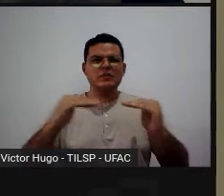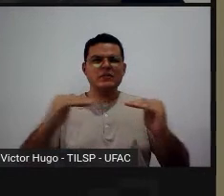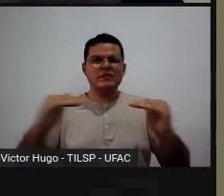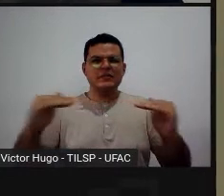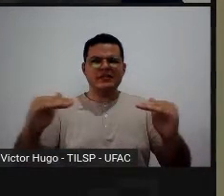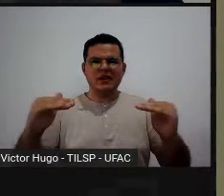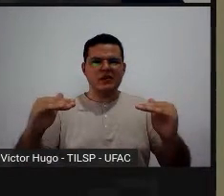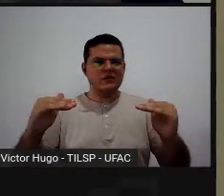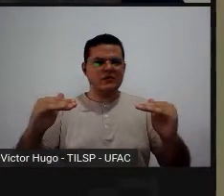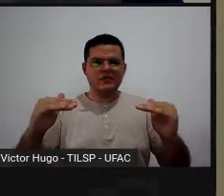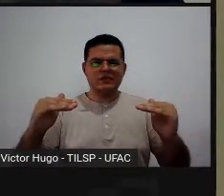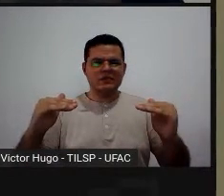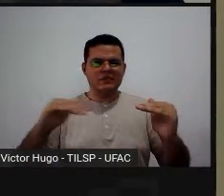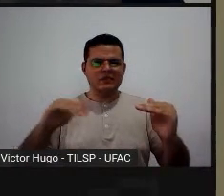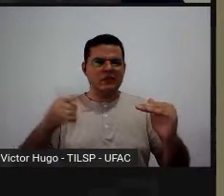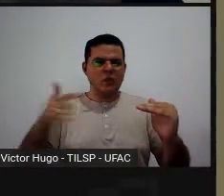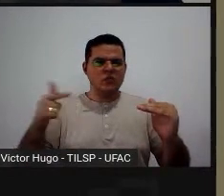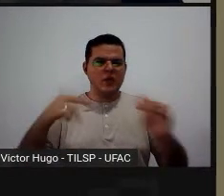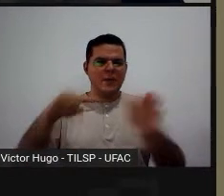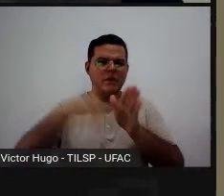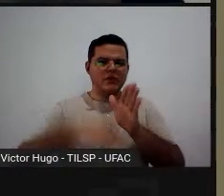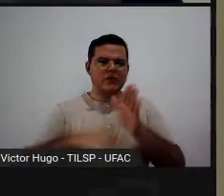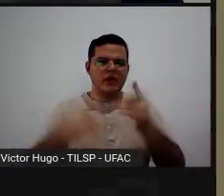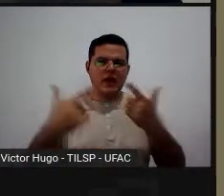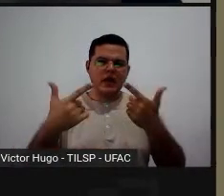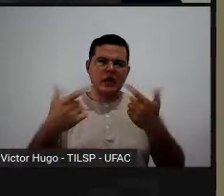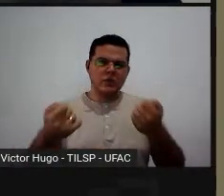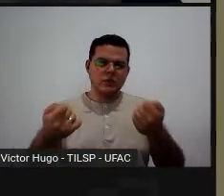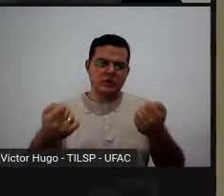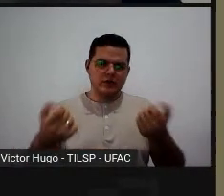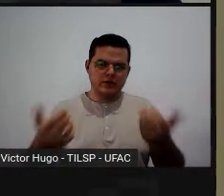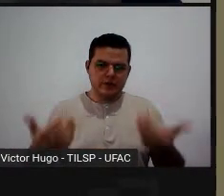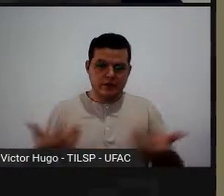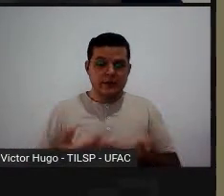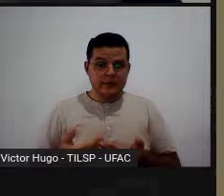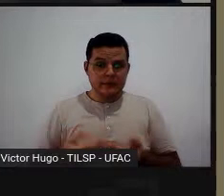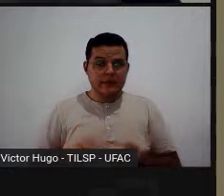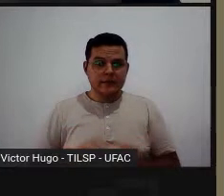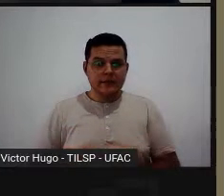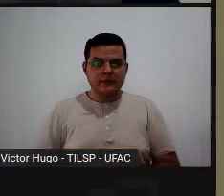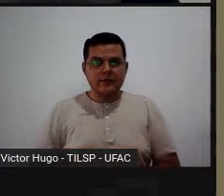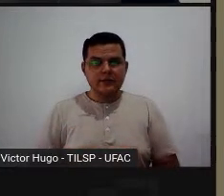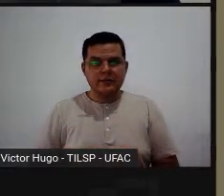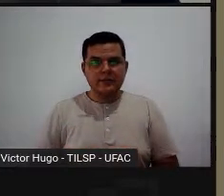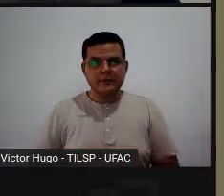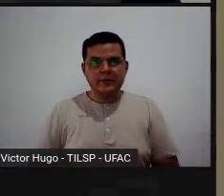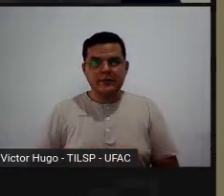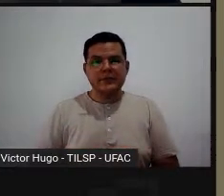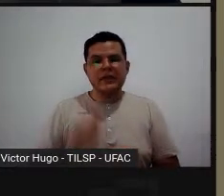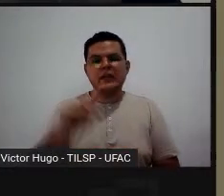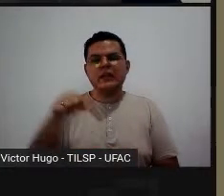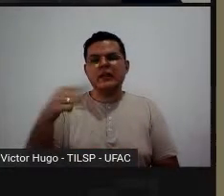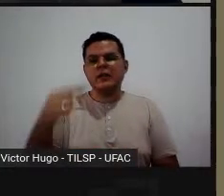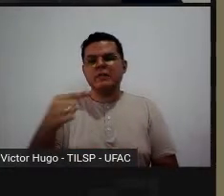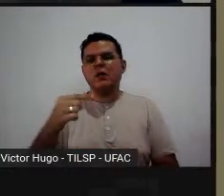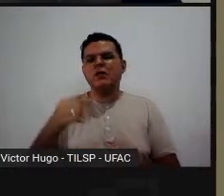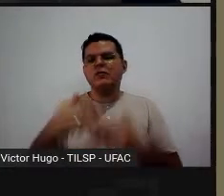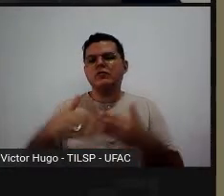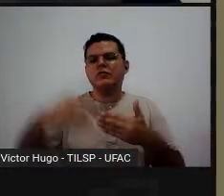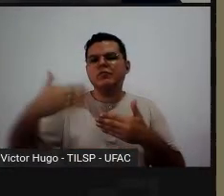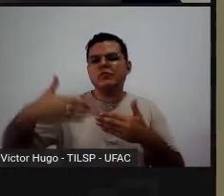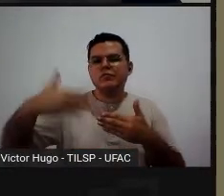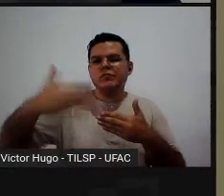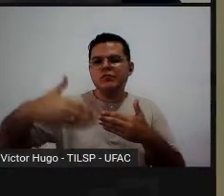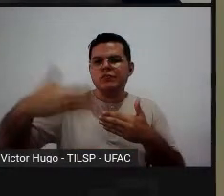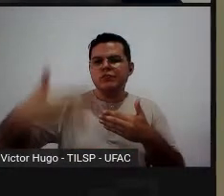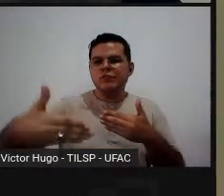Dando lugar, portanto, depois, em décadas posteriores, esse discurso